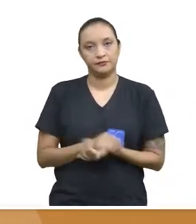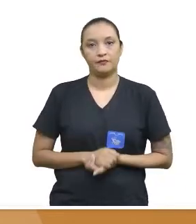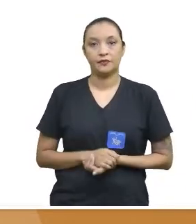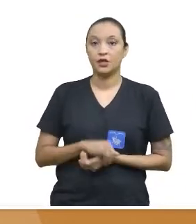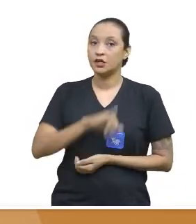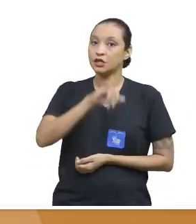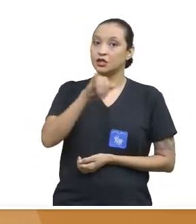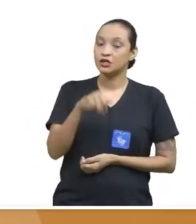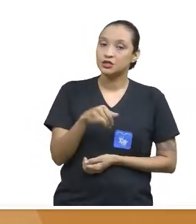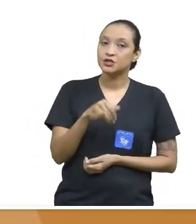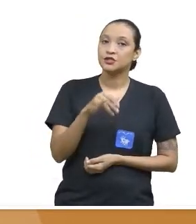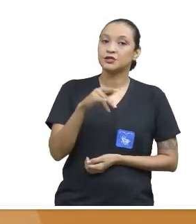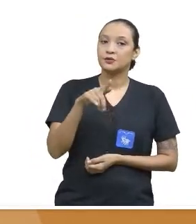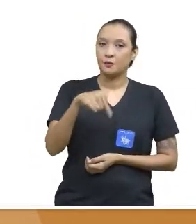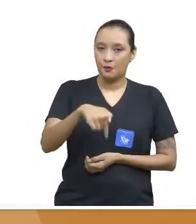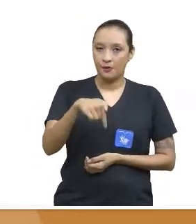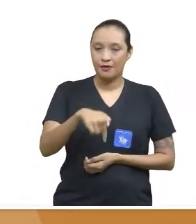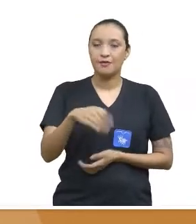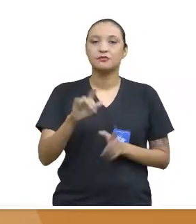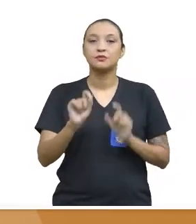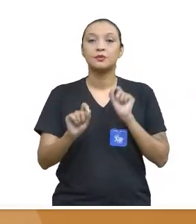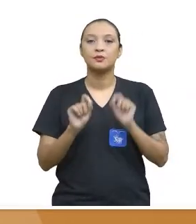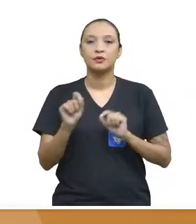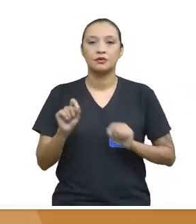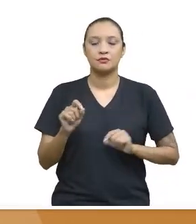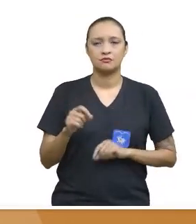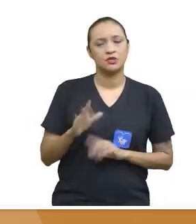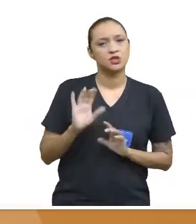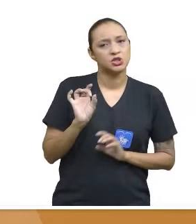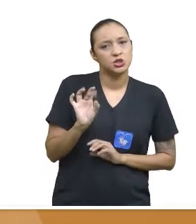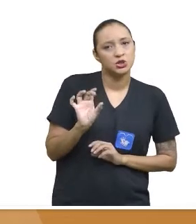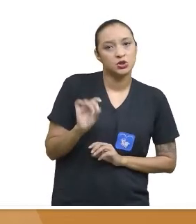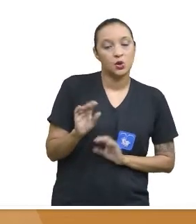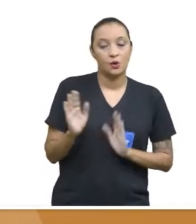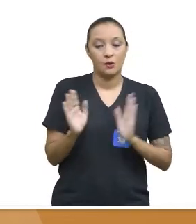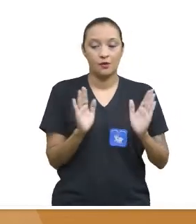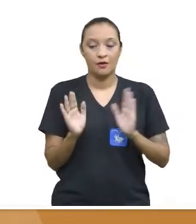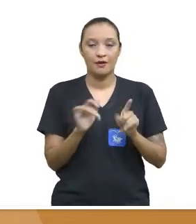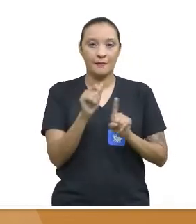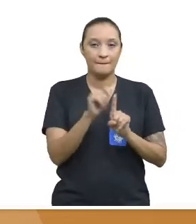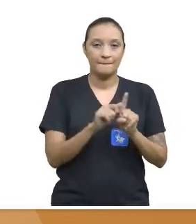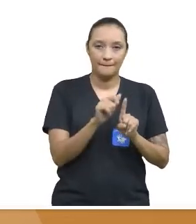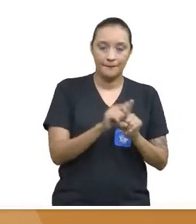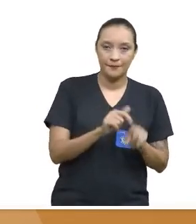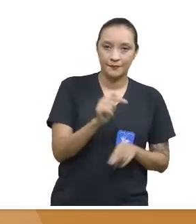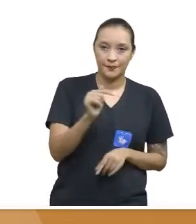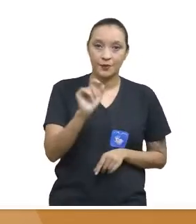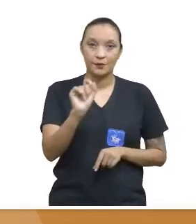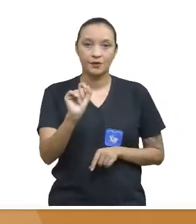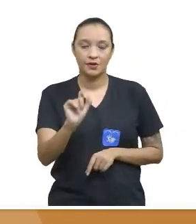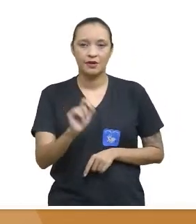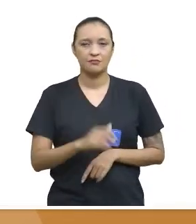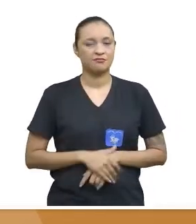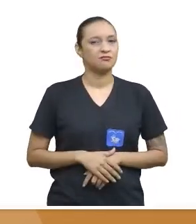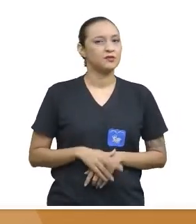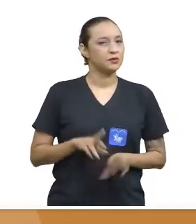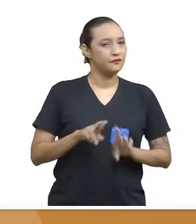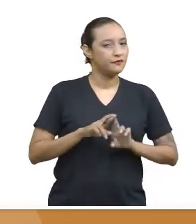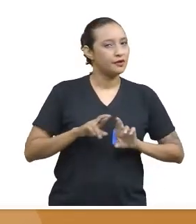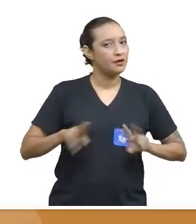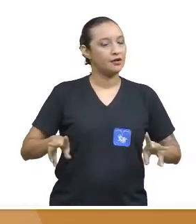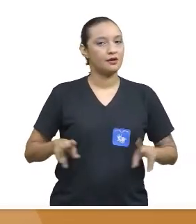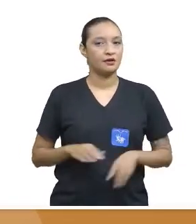governo e bem contraditório, bem a revelia do que era o convencional,